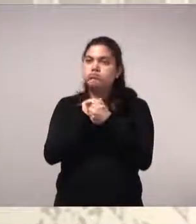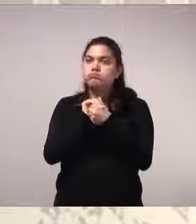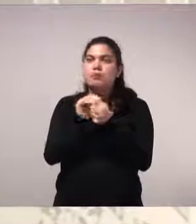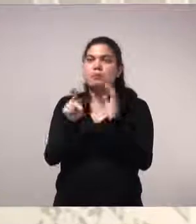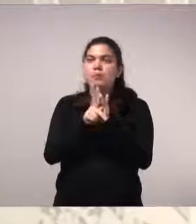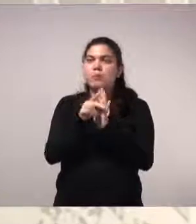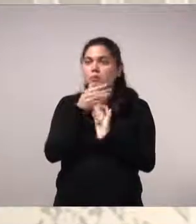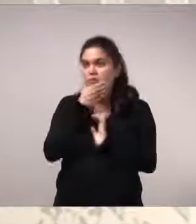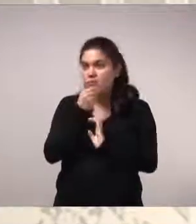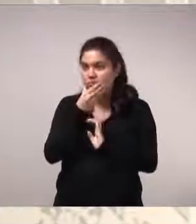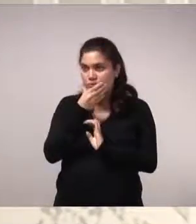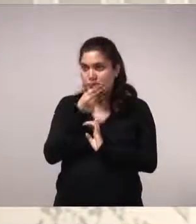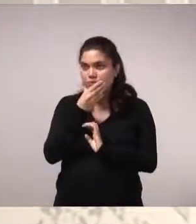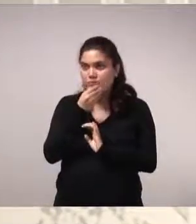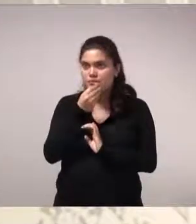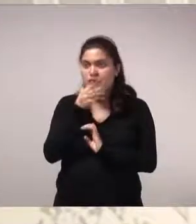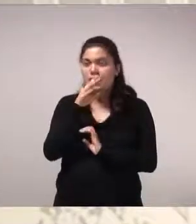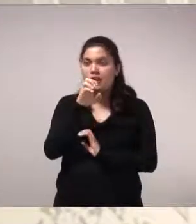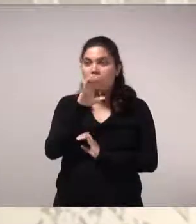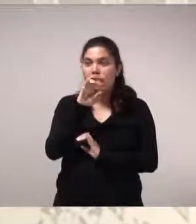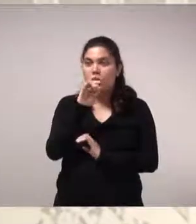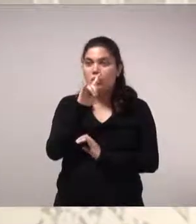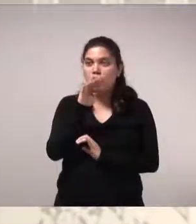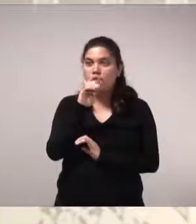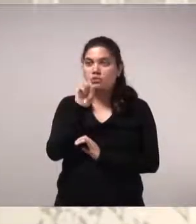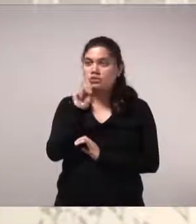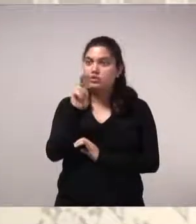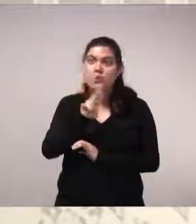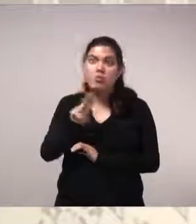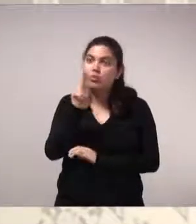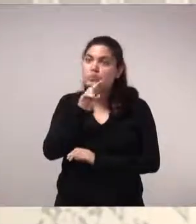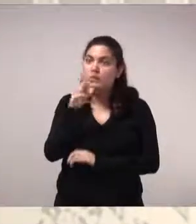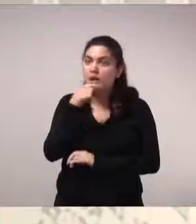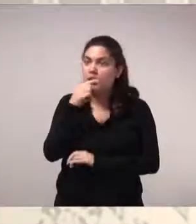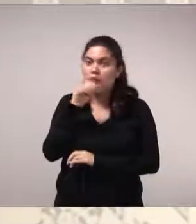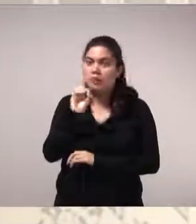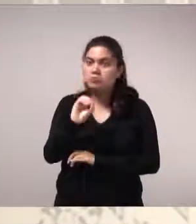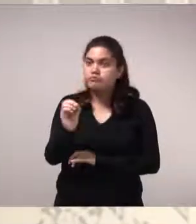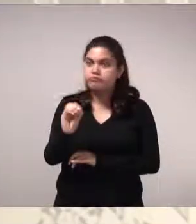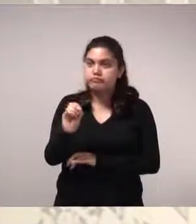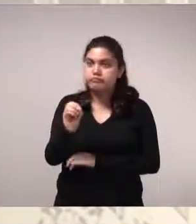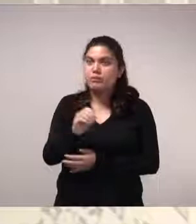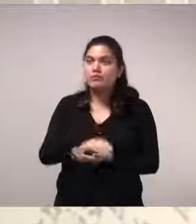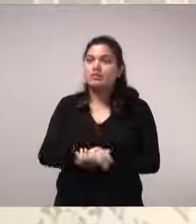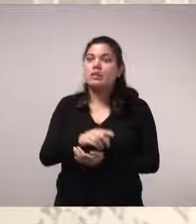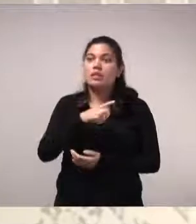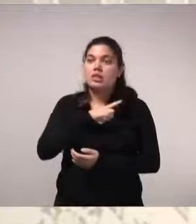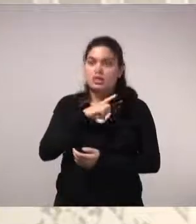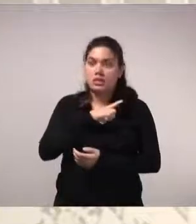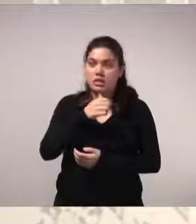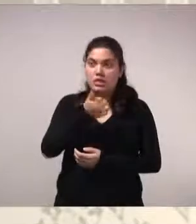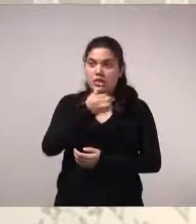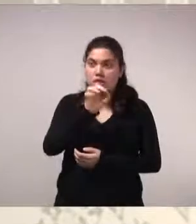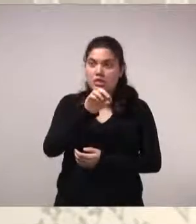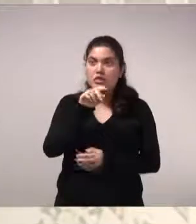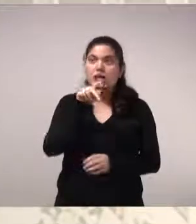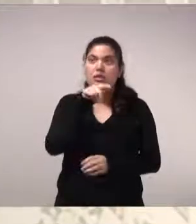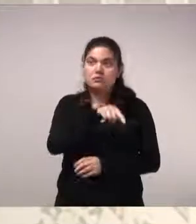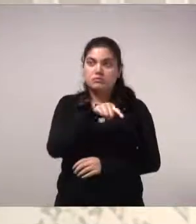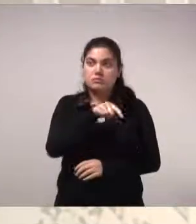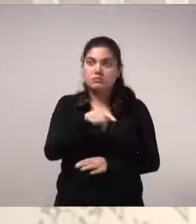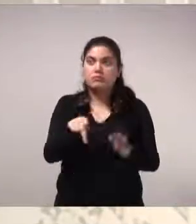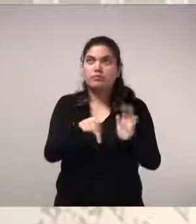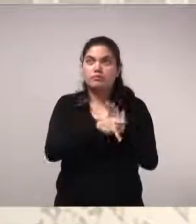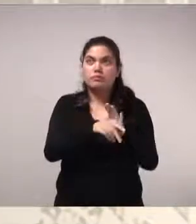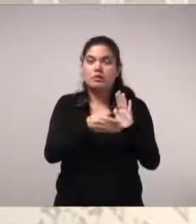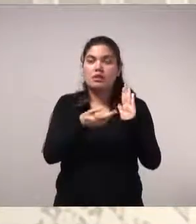ecológico consiste, na verdade, de um mictório que não utiliza água. Nós temos 10 peças instaladas na Câmara e